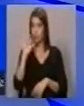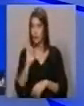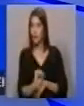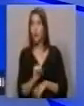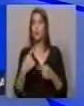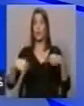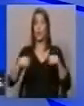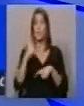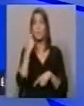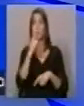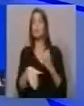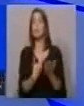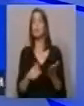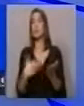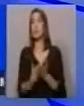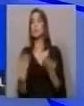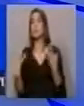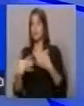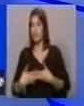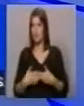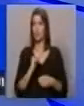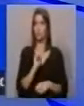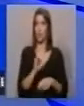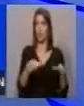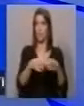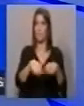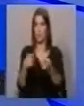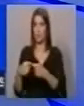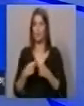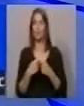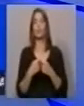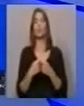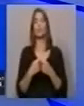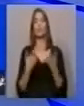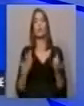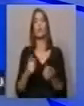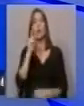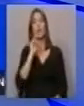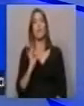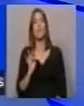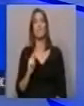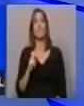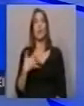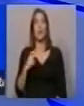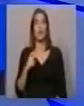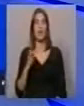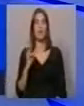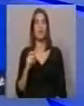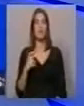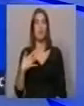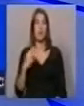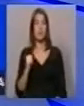as propostas que a Intersindical vai apresentar aos grupos parlamentares. E, Fernanda Fernandes, imagino que as questões